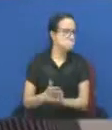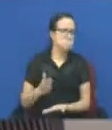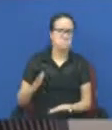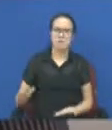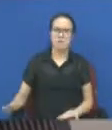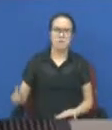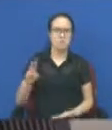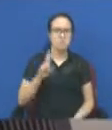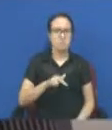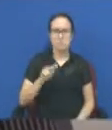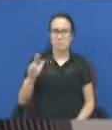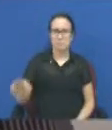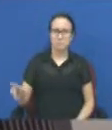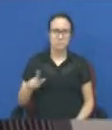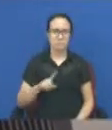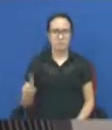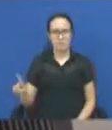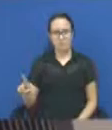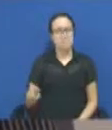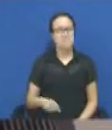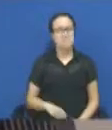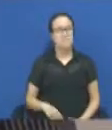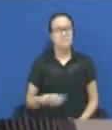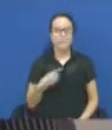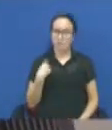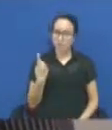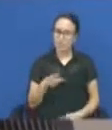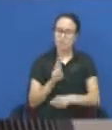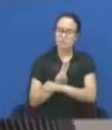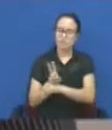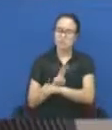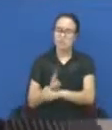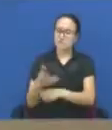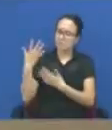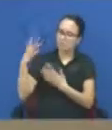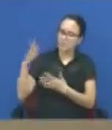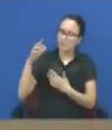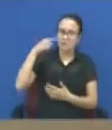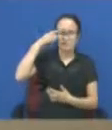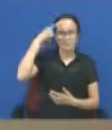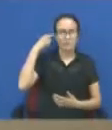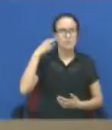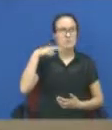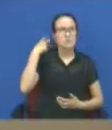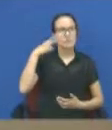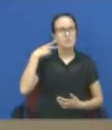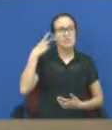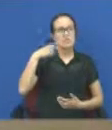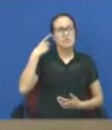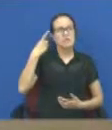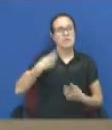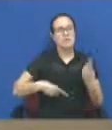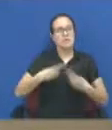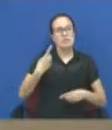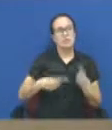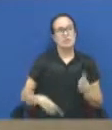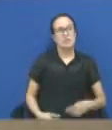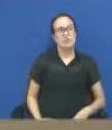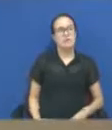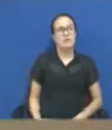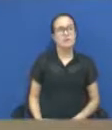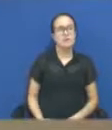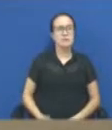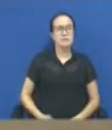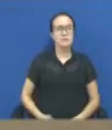crianças desenvolverem. Agora nós temos que fiscalizar. Parabéns, Wilson, pelo projeto. Mais algum vereador? Com a palavra a